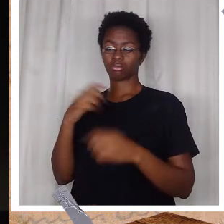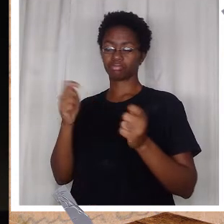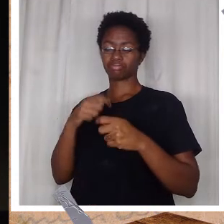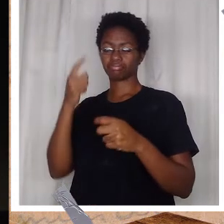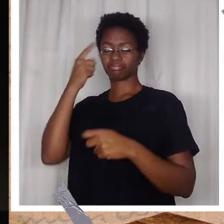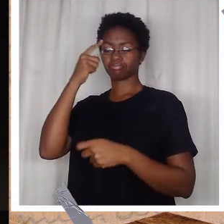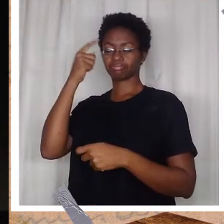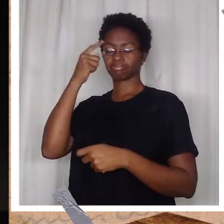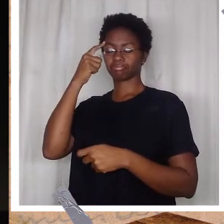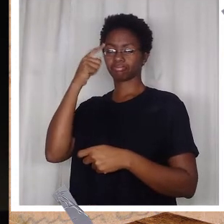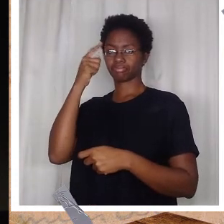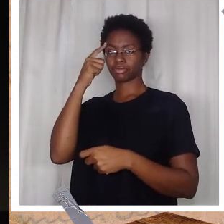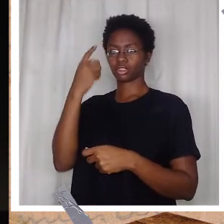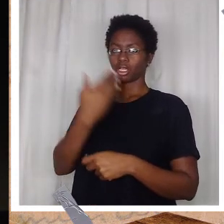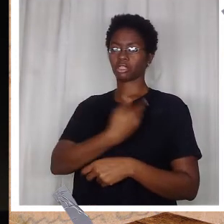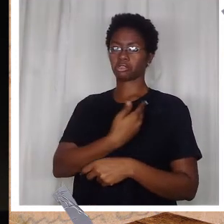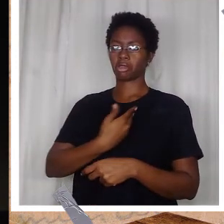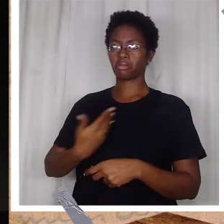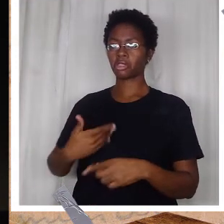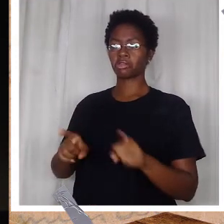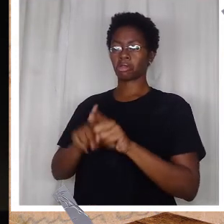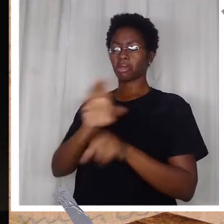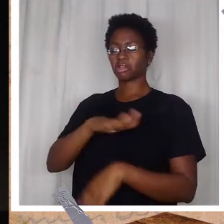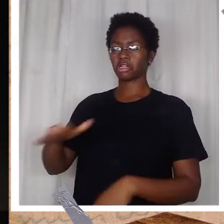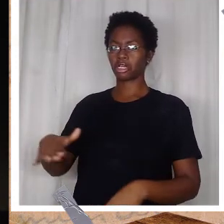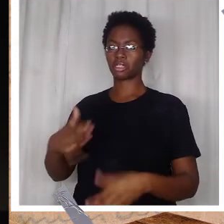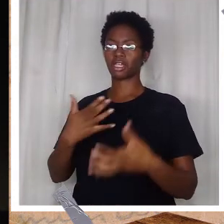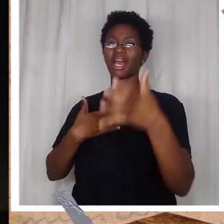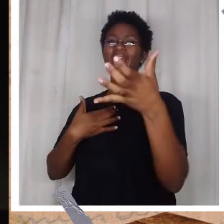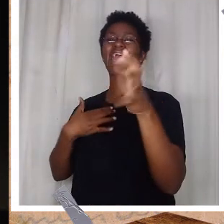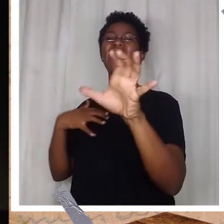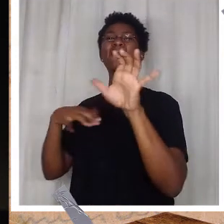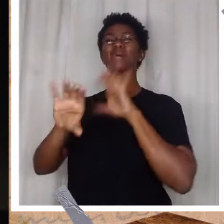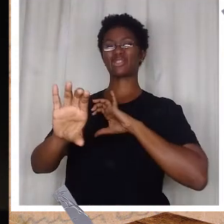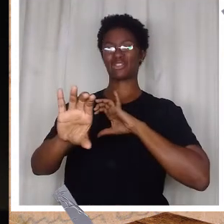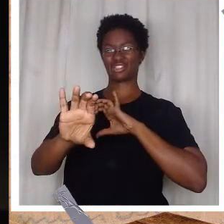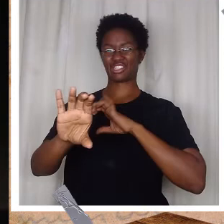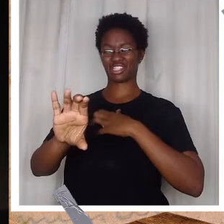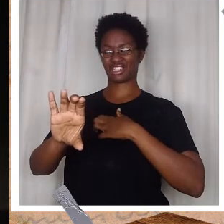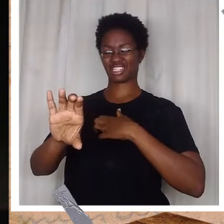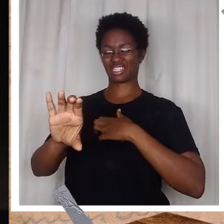próximo e nas crianças. Nada.